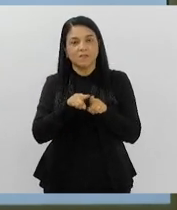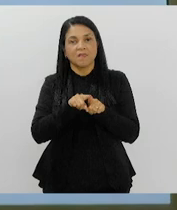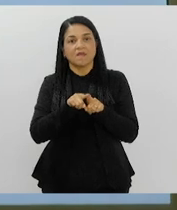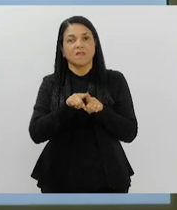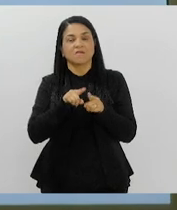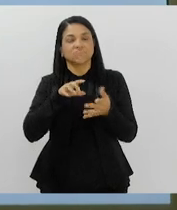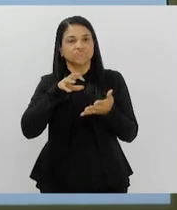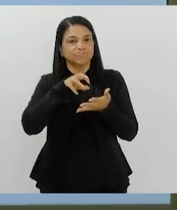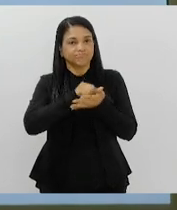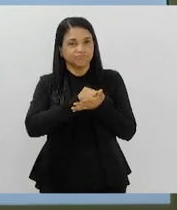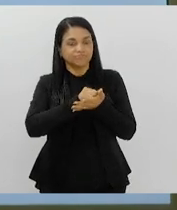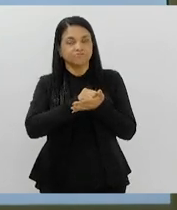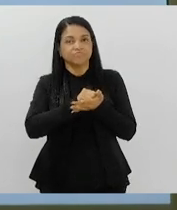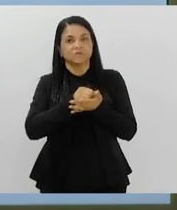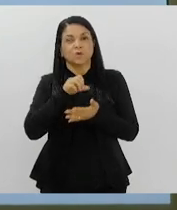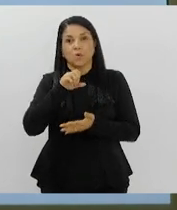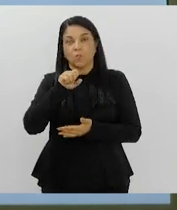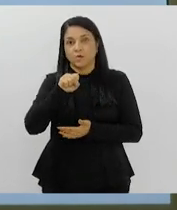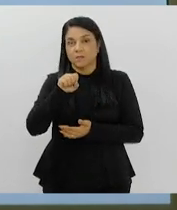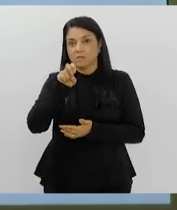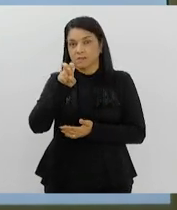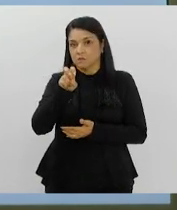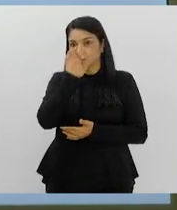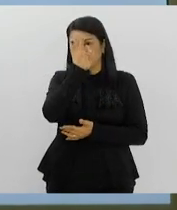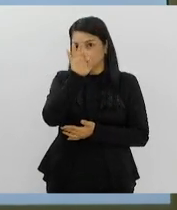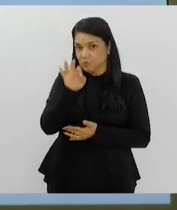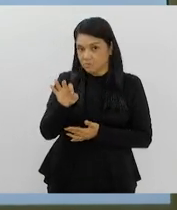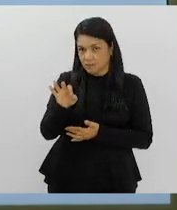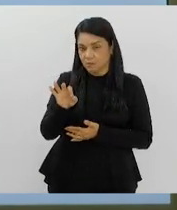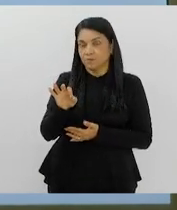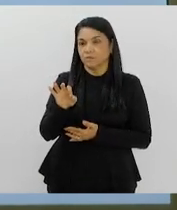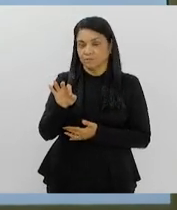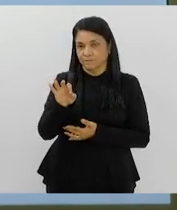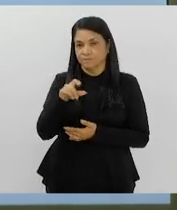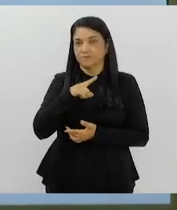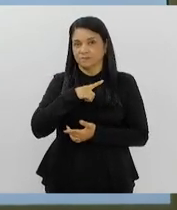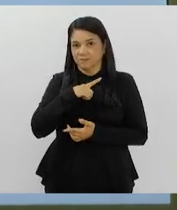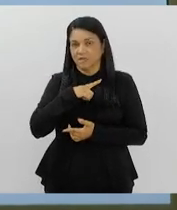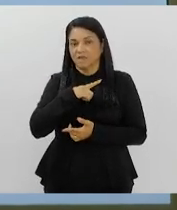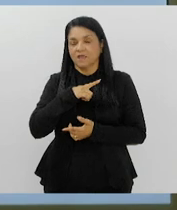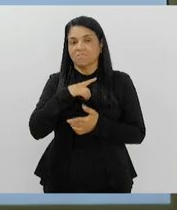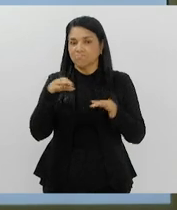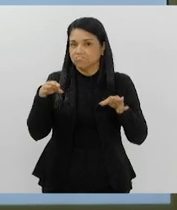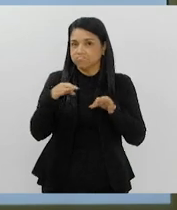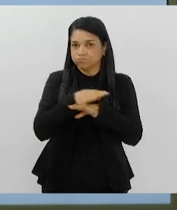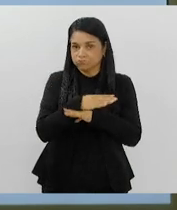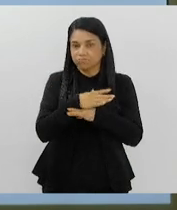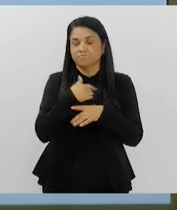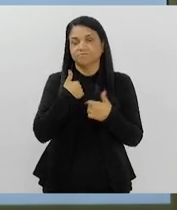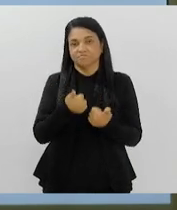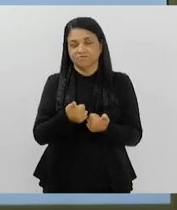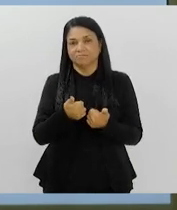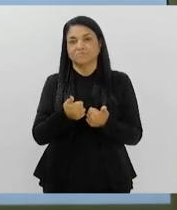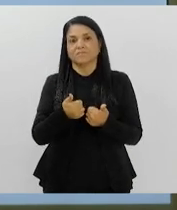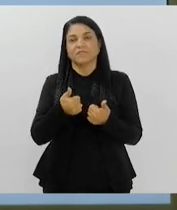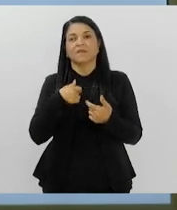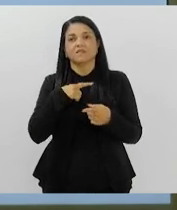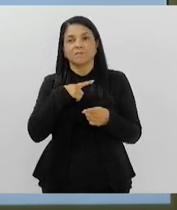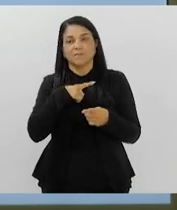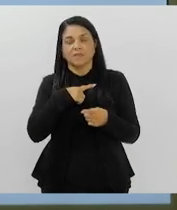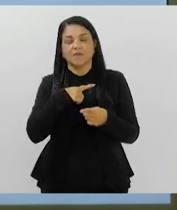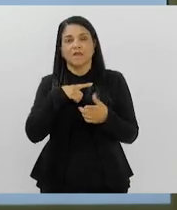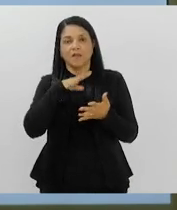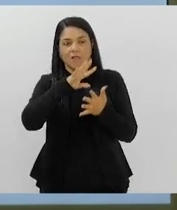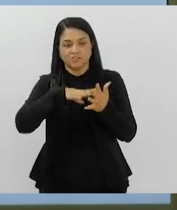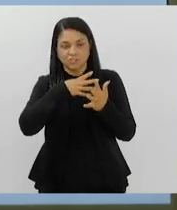ocorrências, quase 85% das nossas ocorrências, elas estão concluídas atualmente, né? Atendimentos agendados,